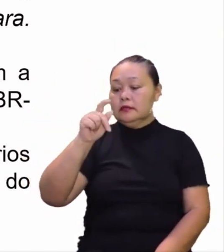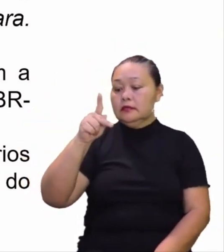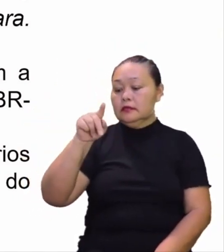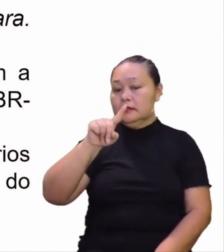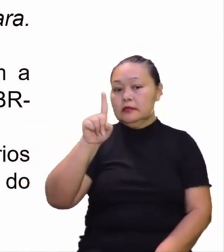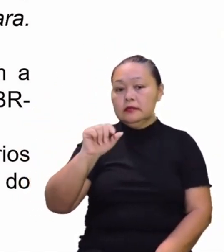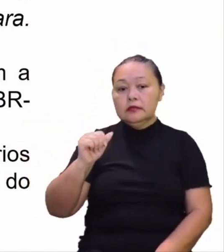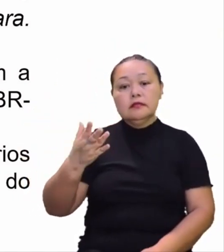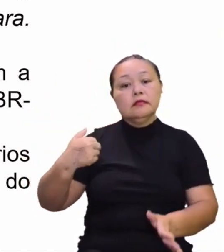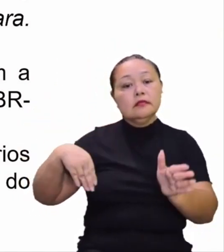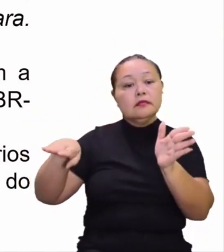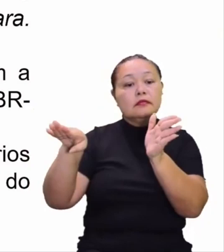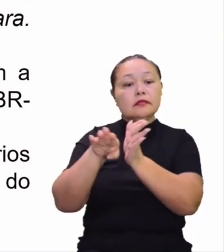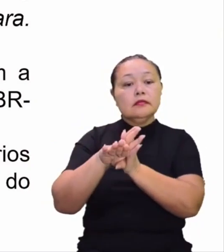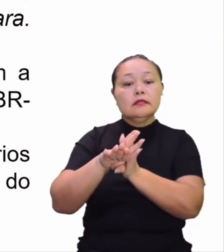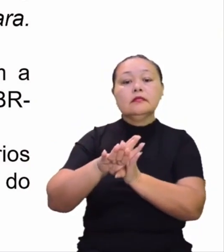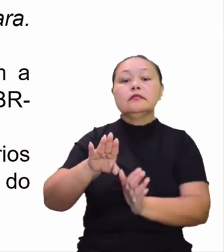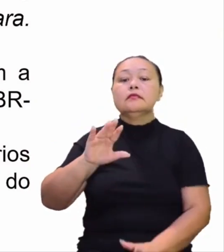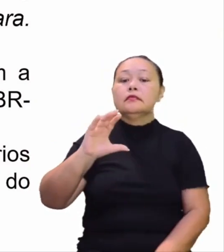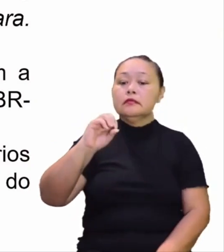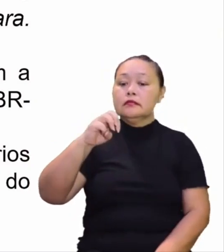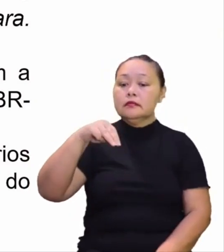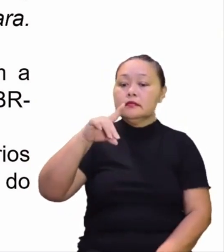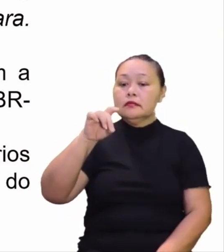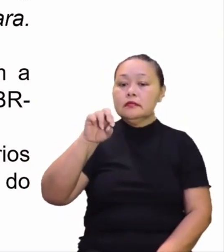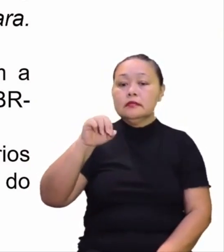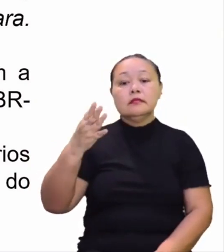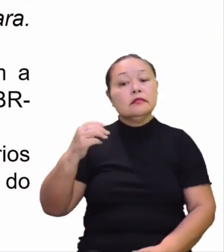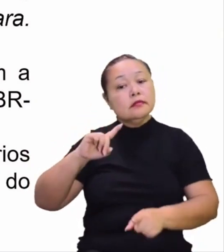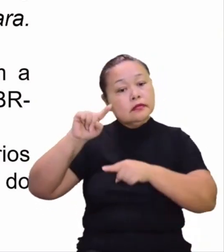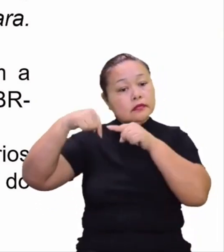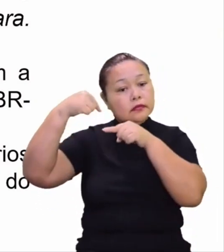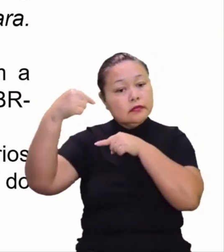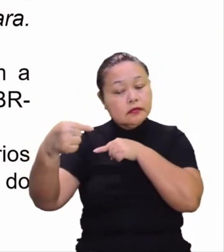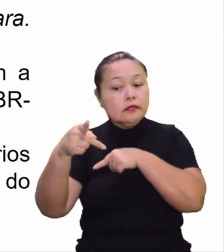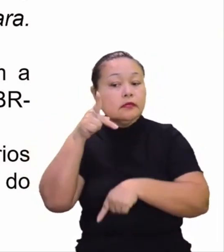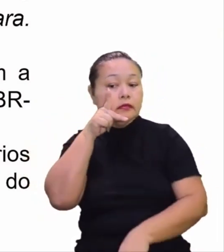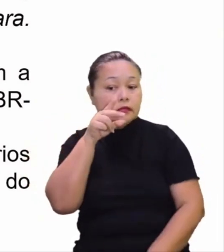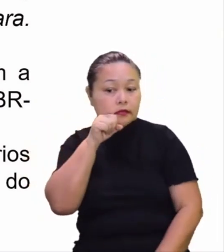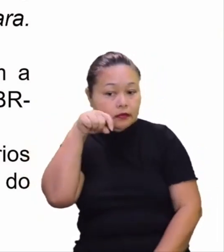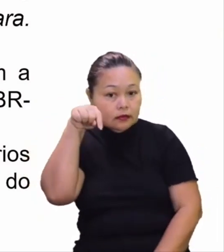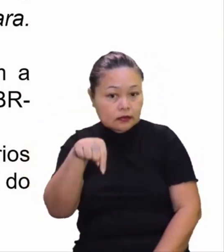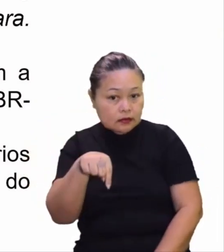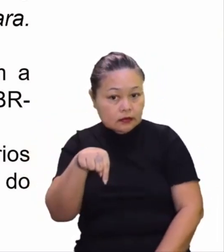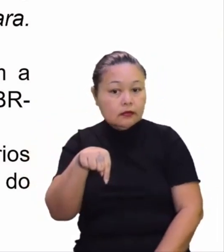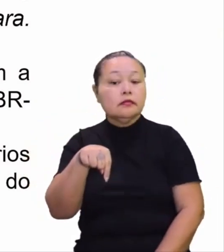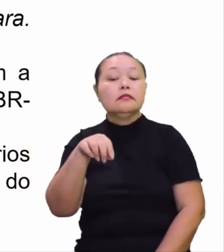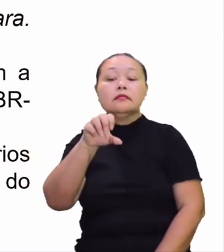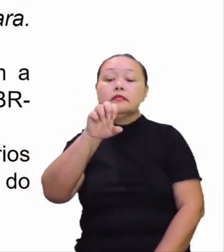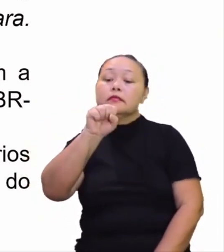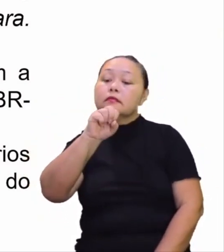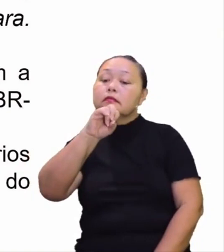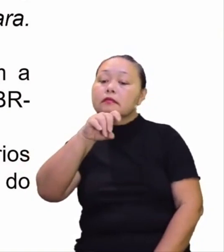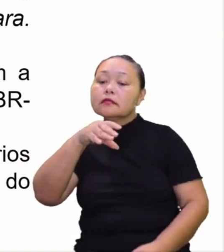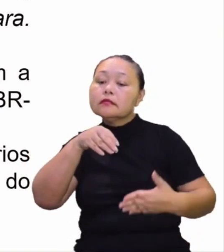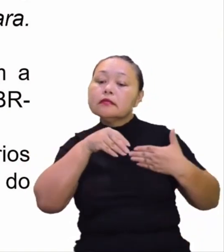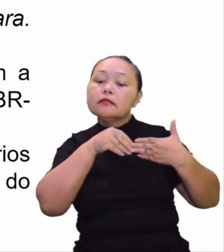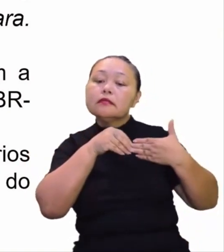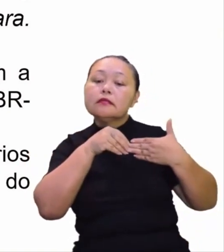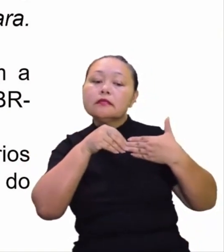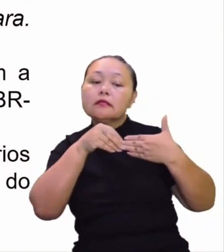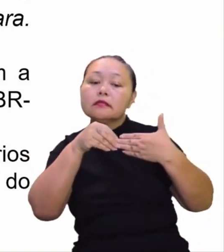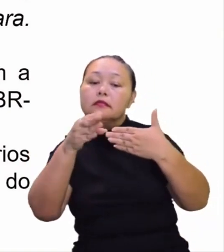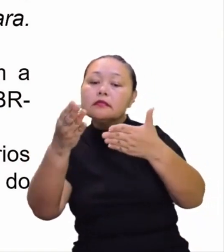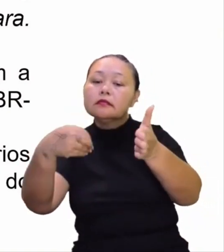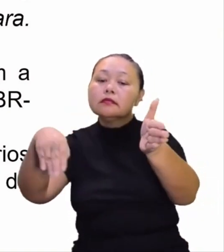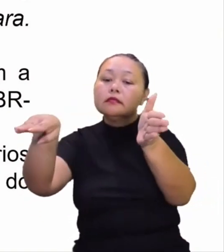Mato Grosso, até Comodoro, depois até o terminal de Porto Velho, de onde a soja é